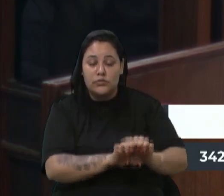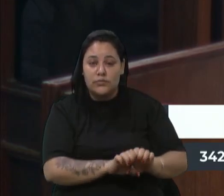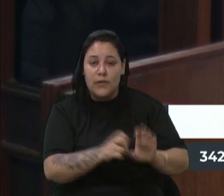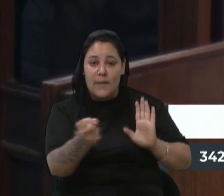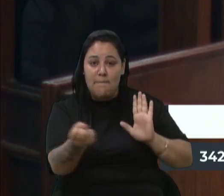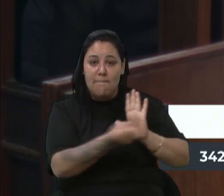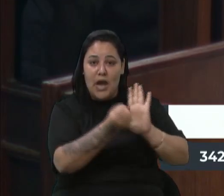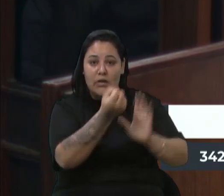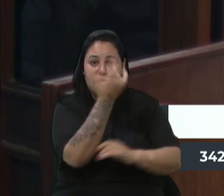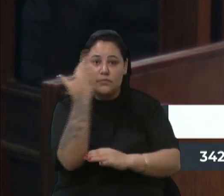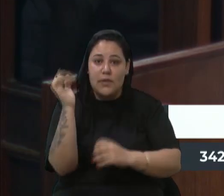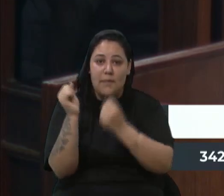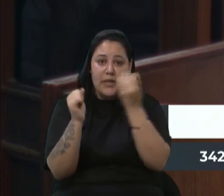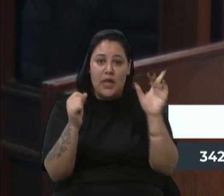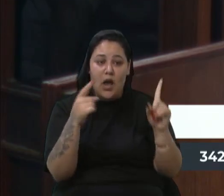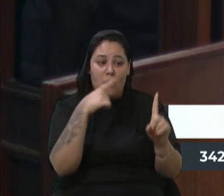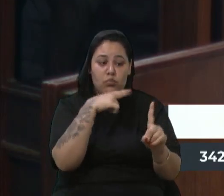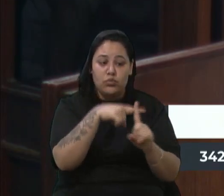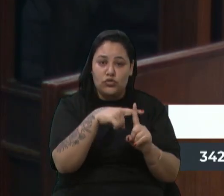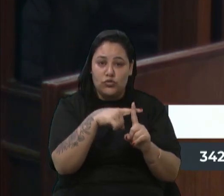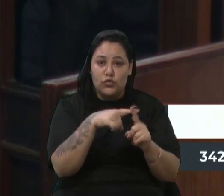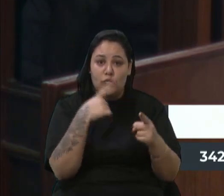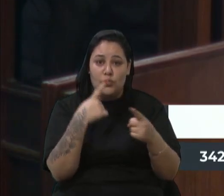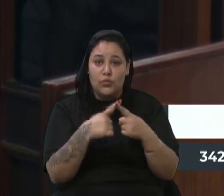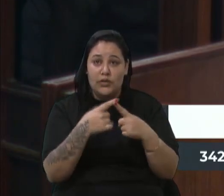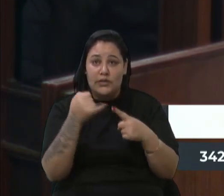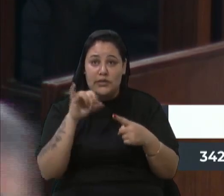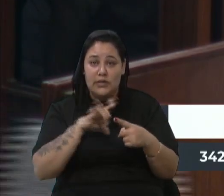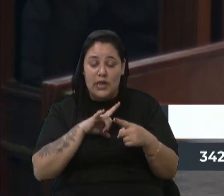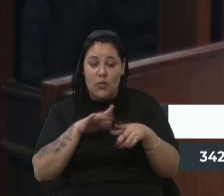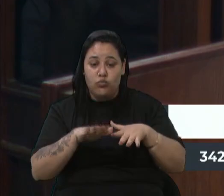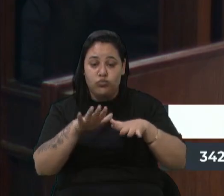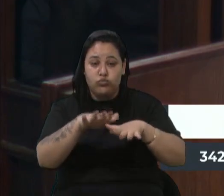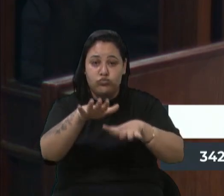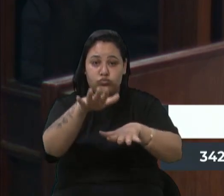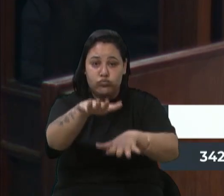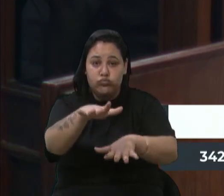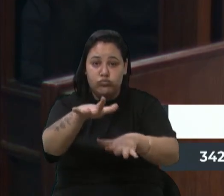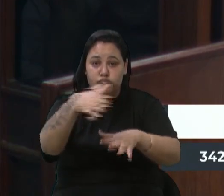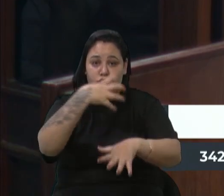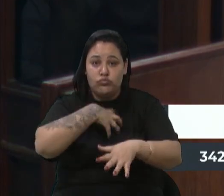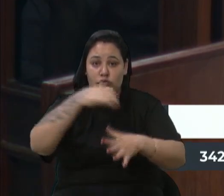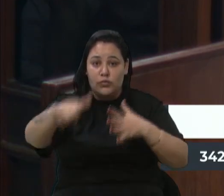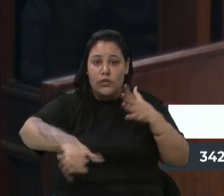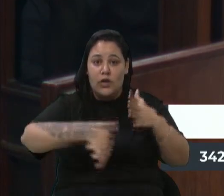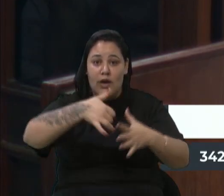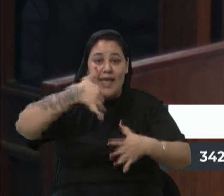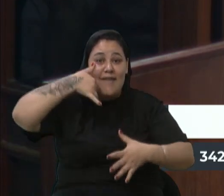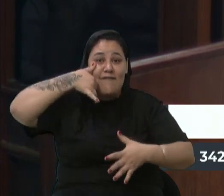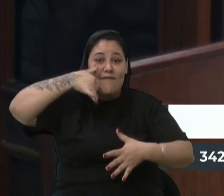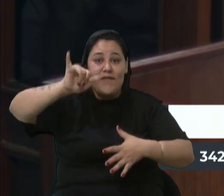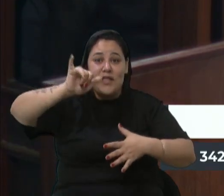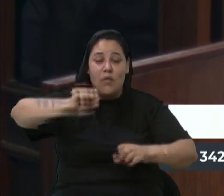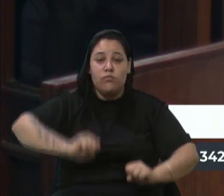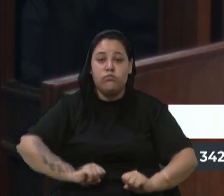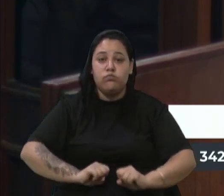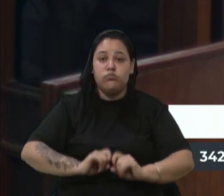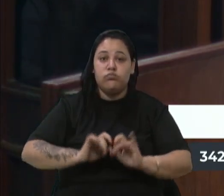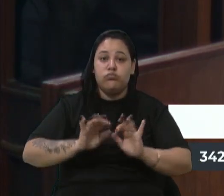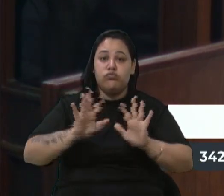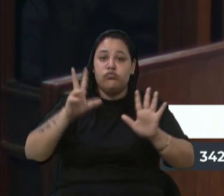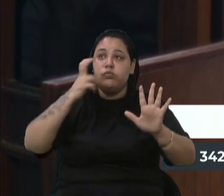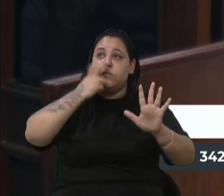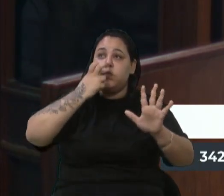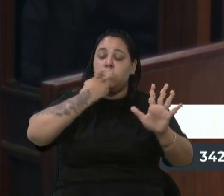é positivo, com o tráfego fluindo de maneira mais consistente e menos emissão de gases gerados pelos veículos,